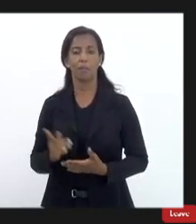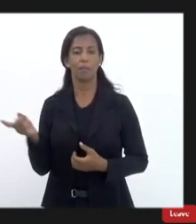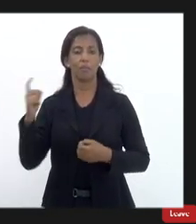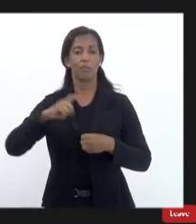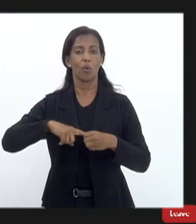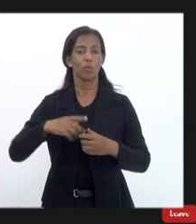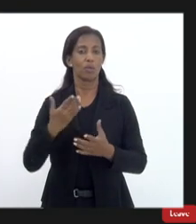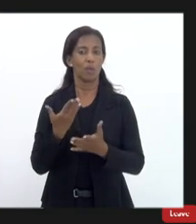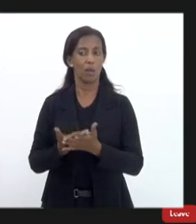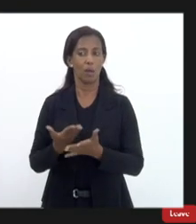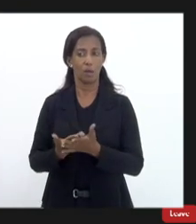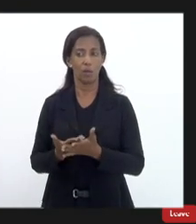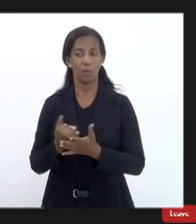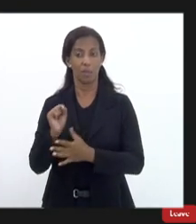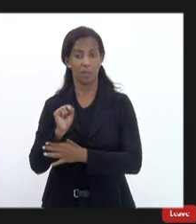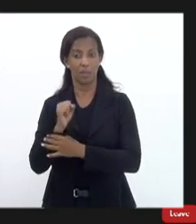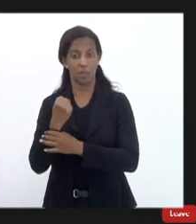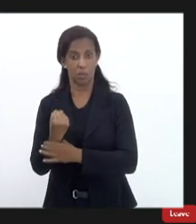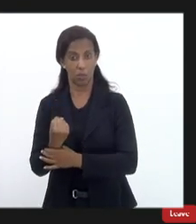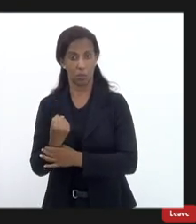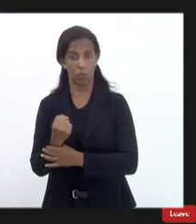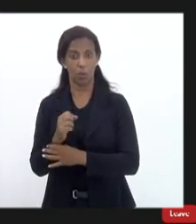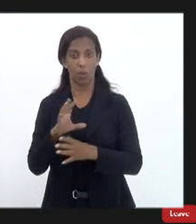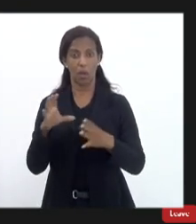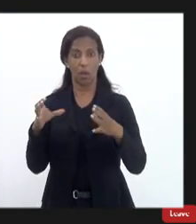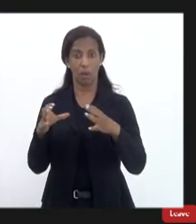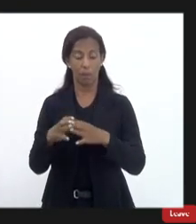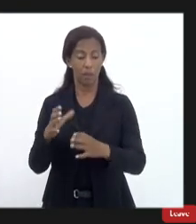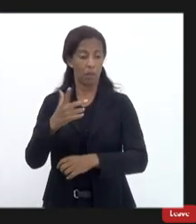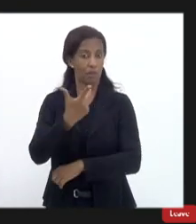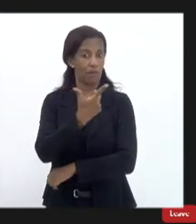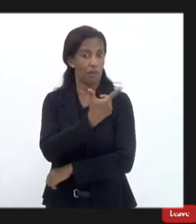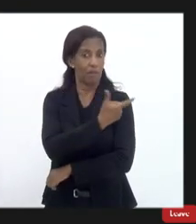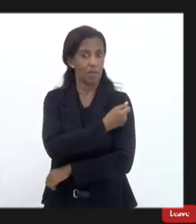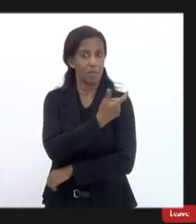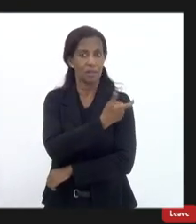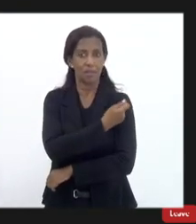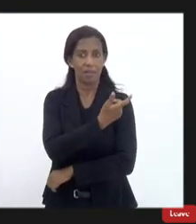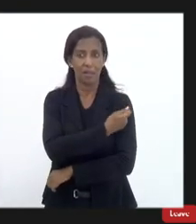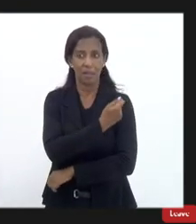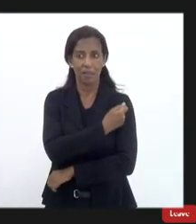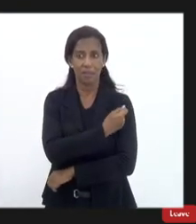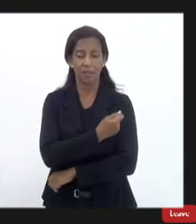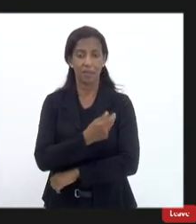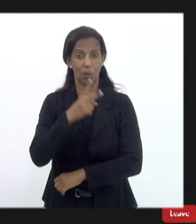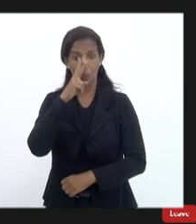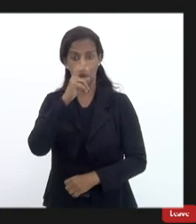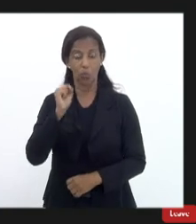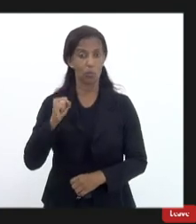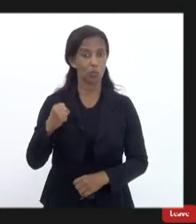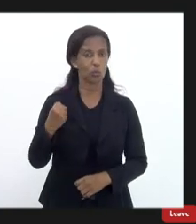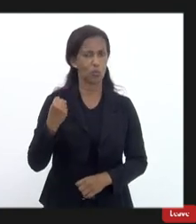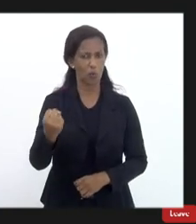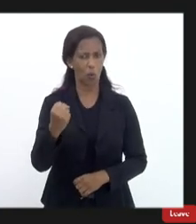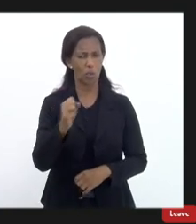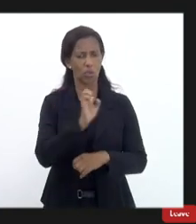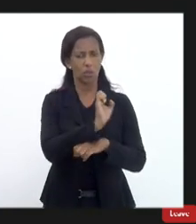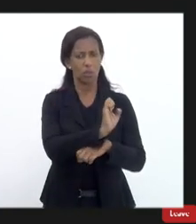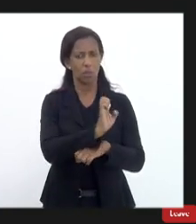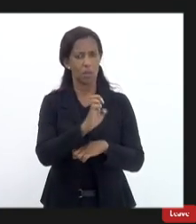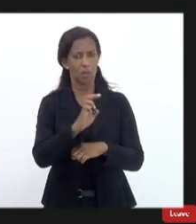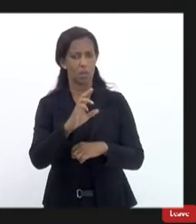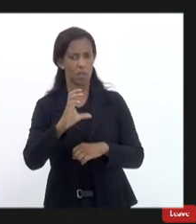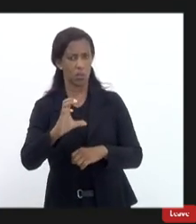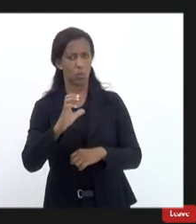retorno presencial, ser um retorno presencial seguro, é uma campanha de vacinação muito forte, puxada pela SEDUC, e que